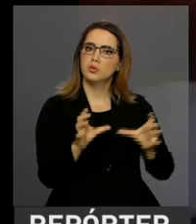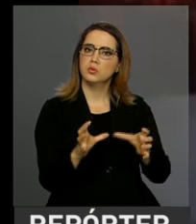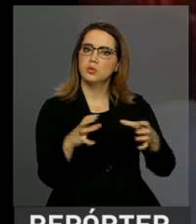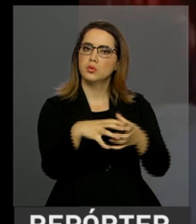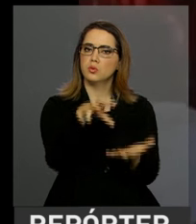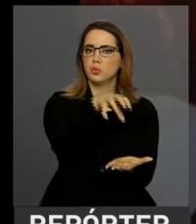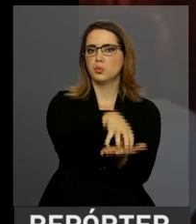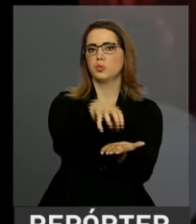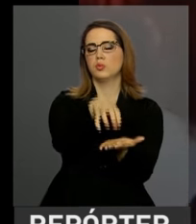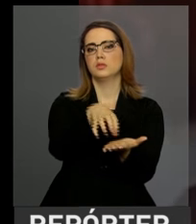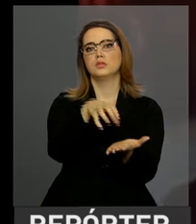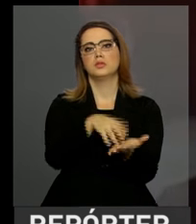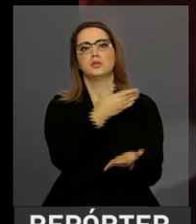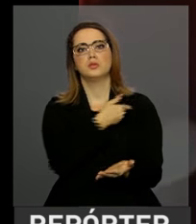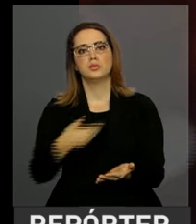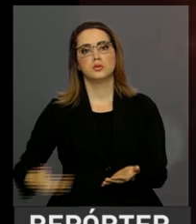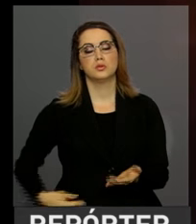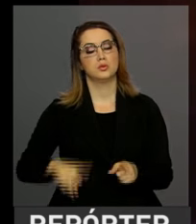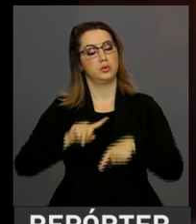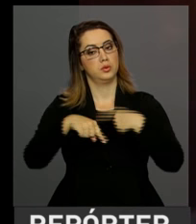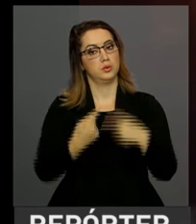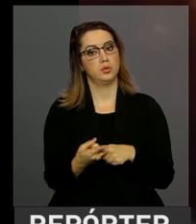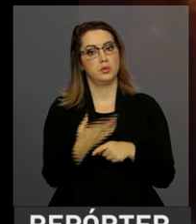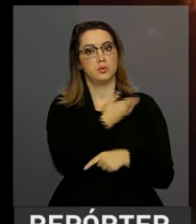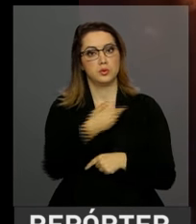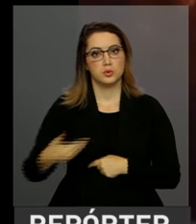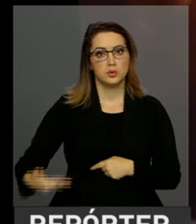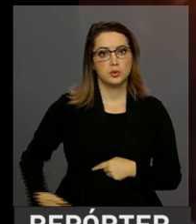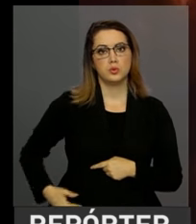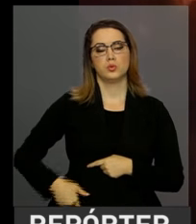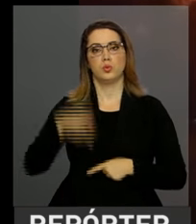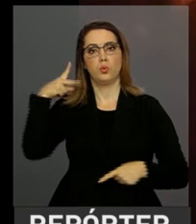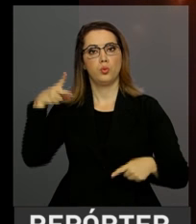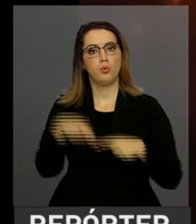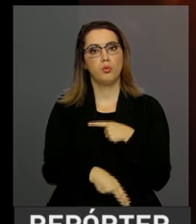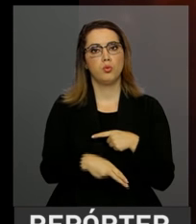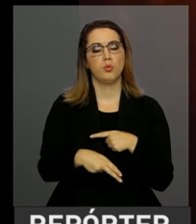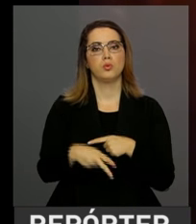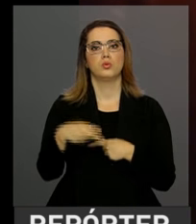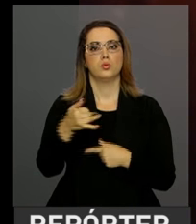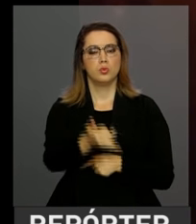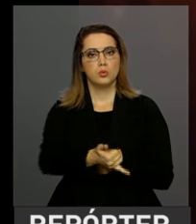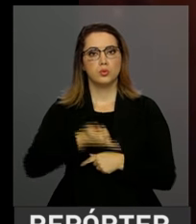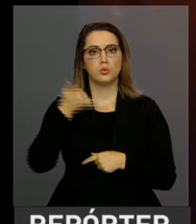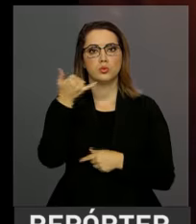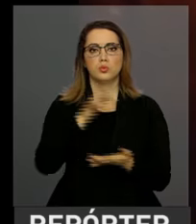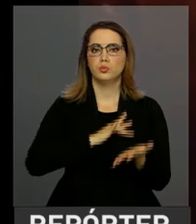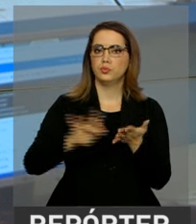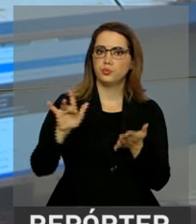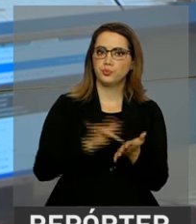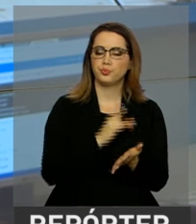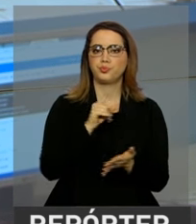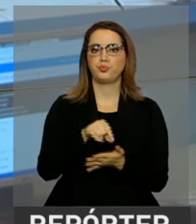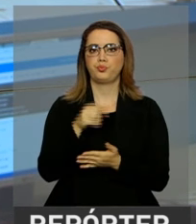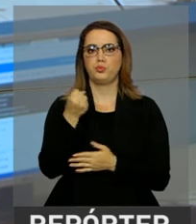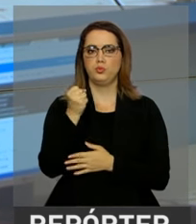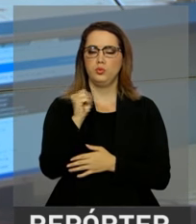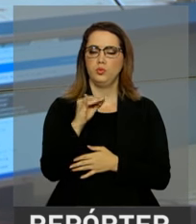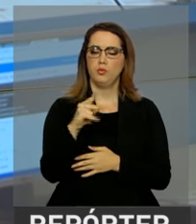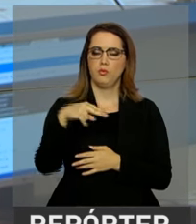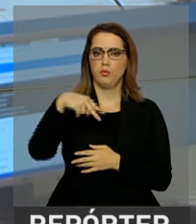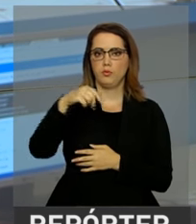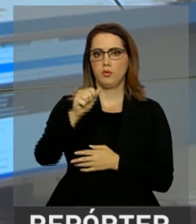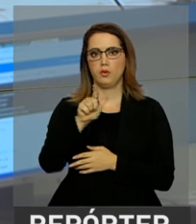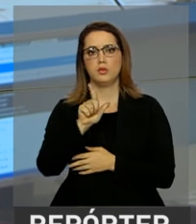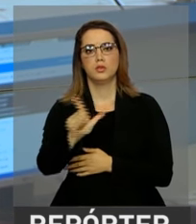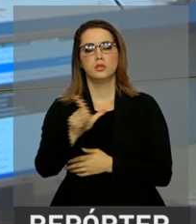estadual começar a instalação de bloqueadores de celular na penitenciária de Parnamirim, na Grande Natal. Até o dia